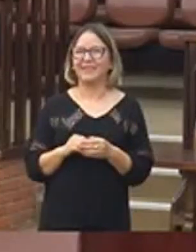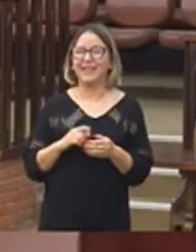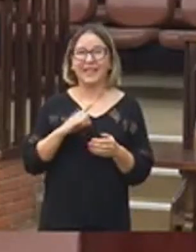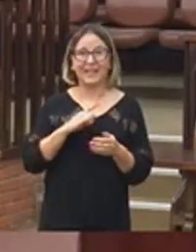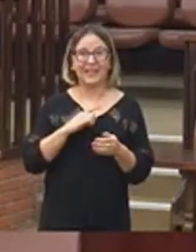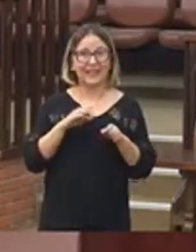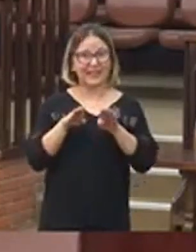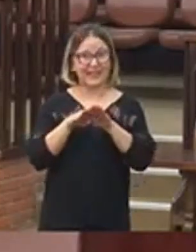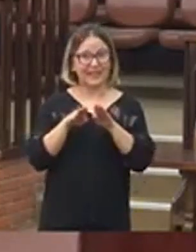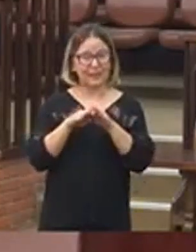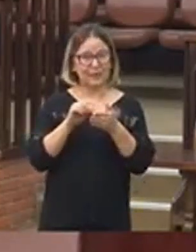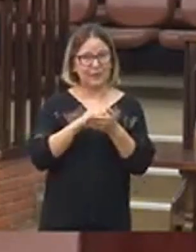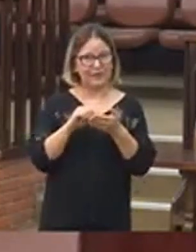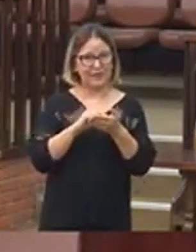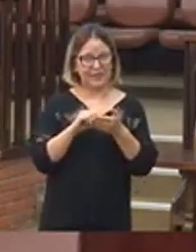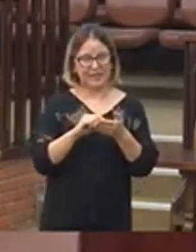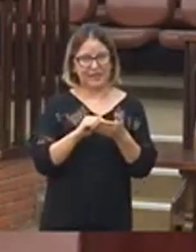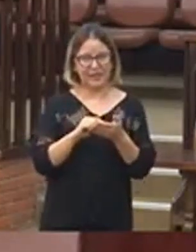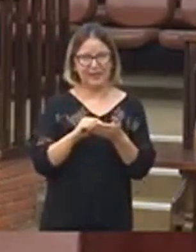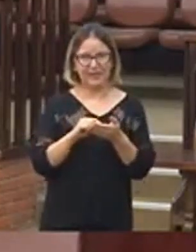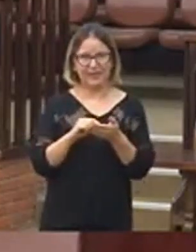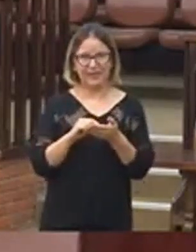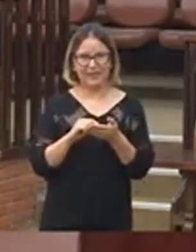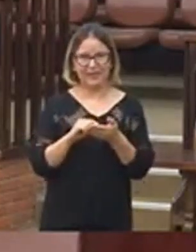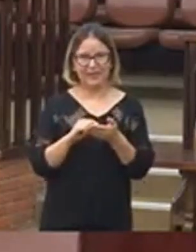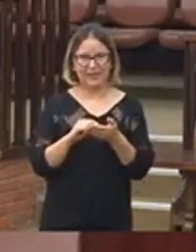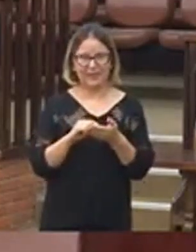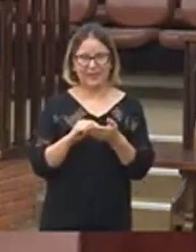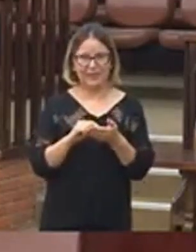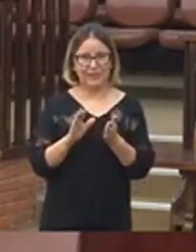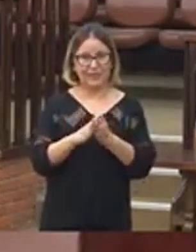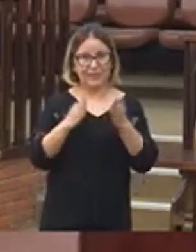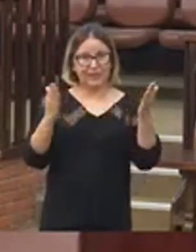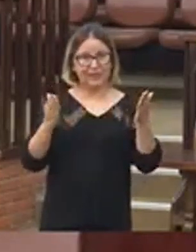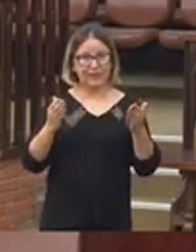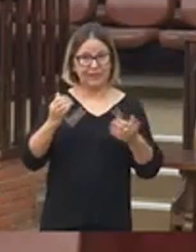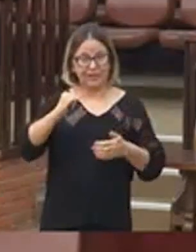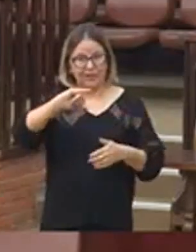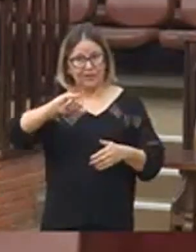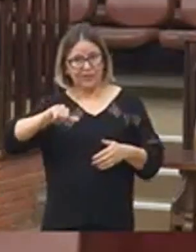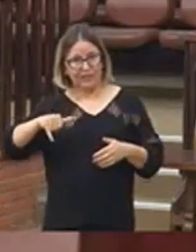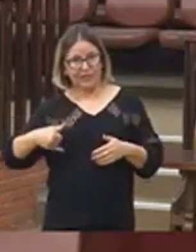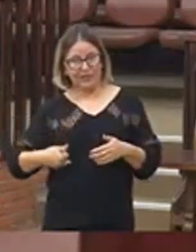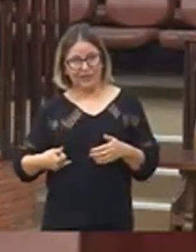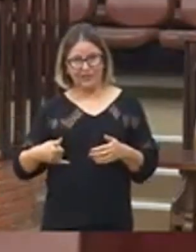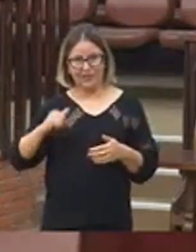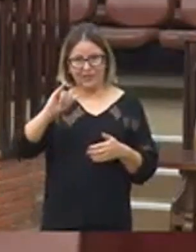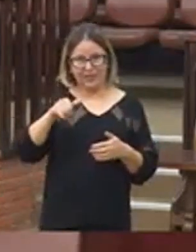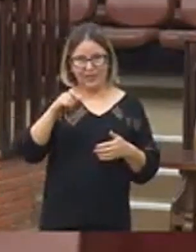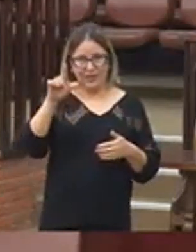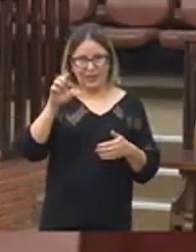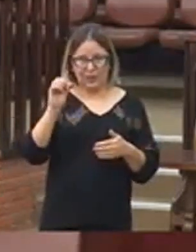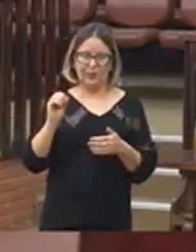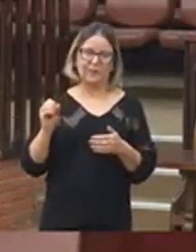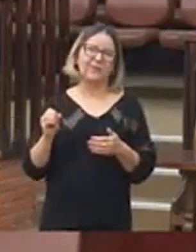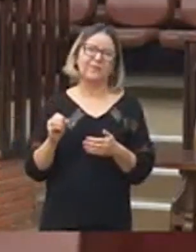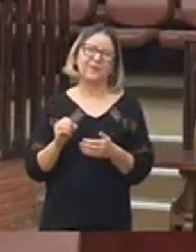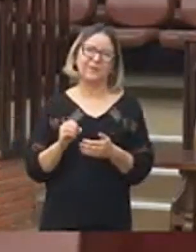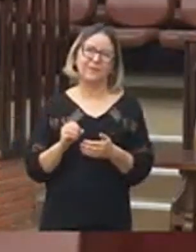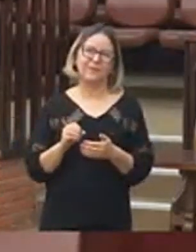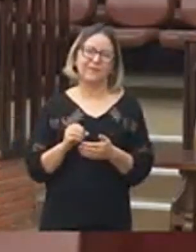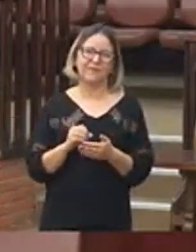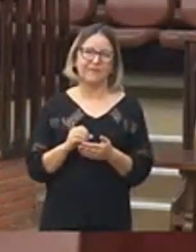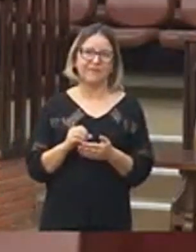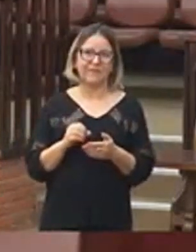está no livro de Jó, no capítulo 3, verso 2, que diz assim: